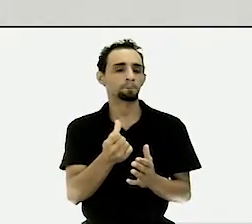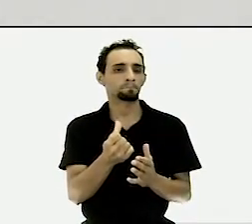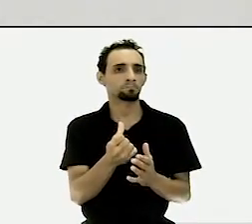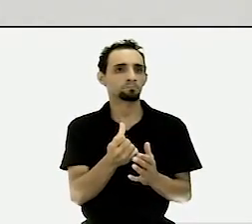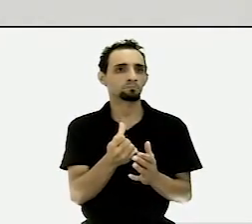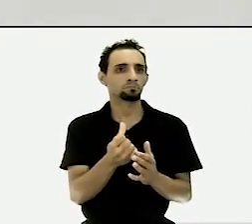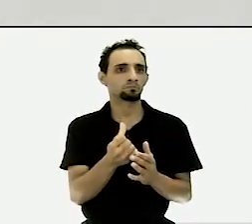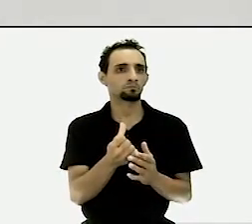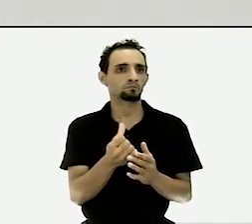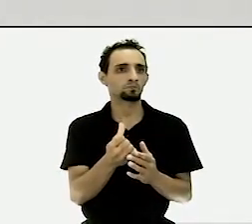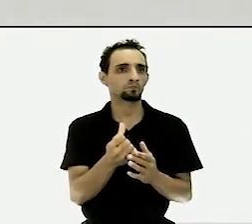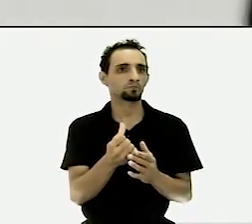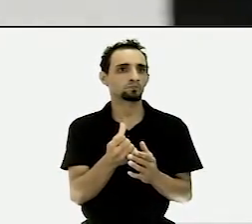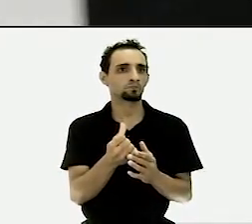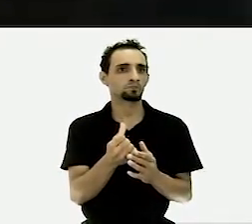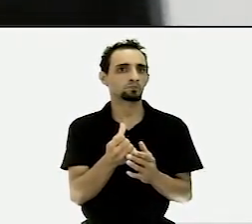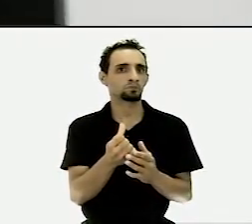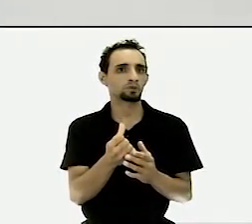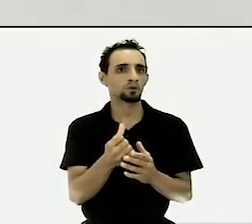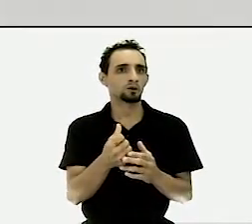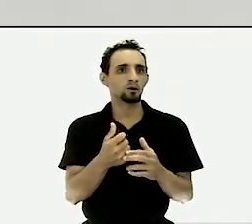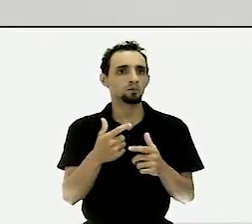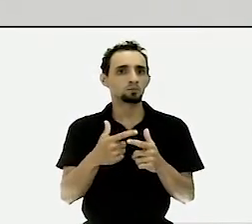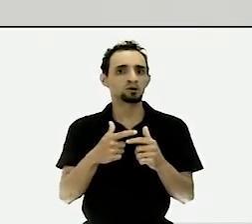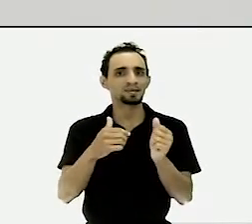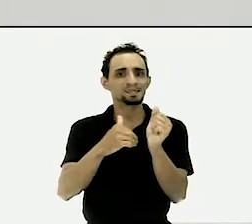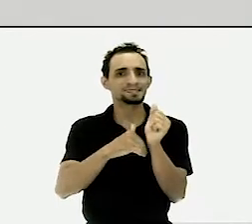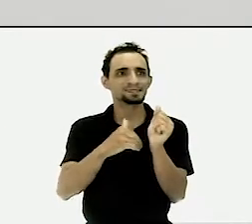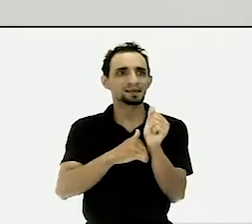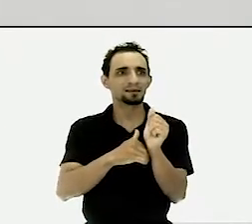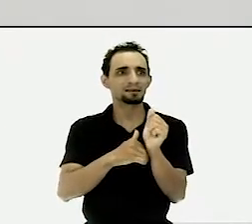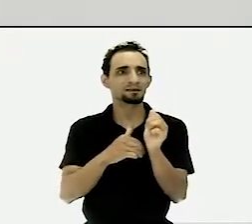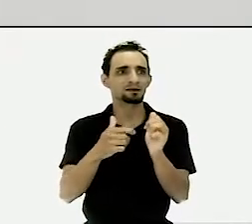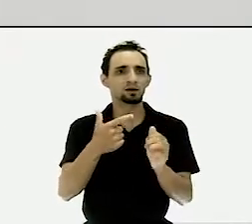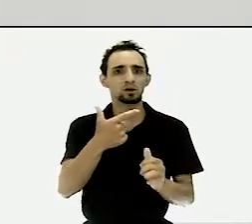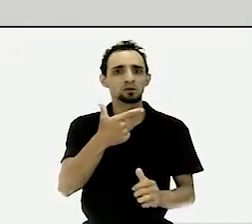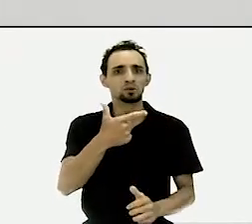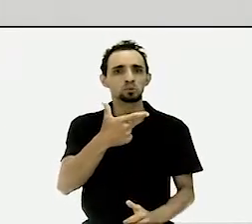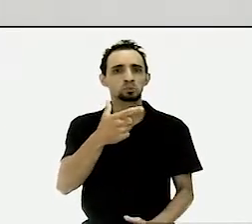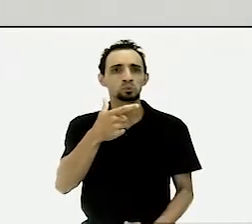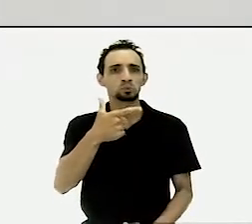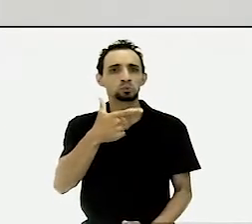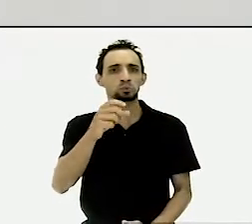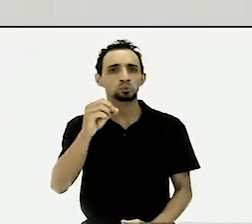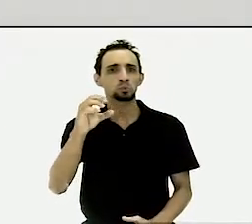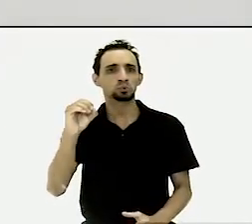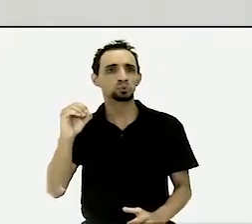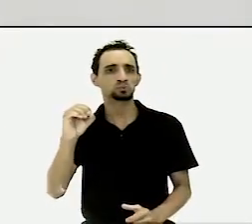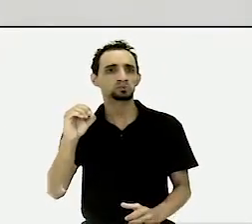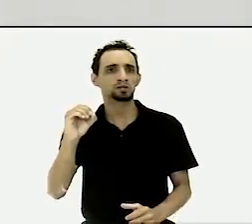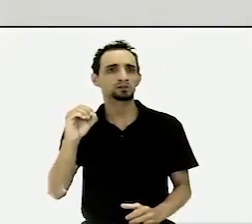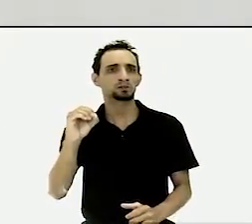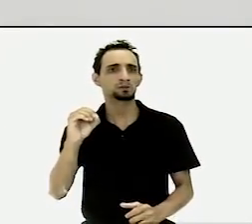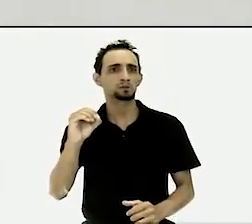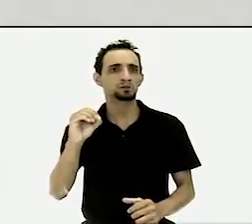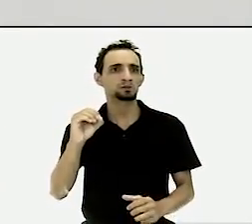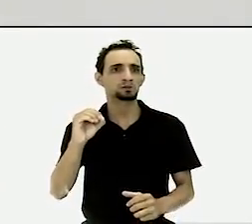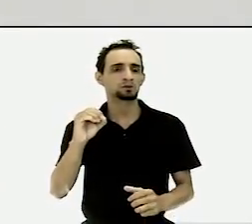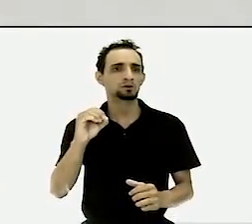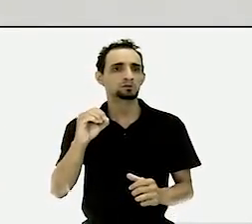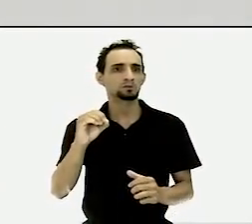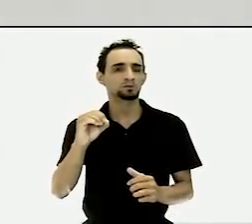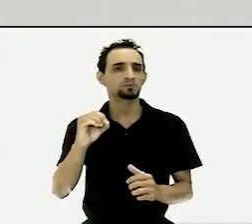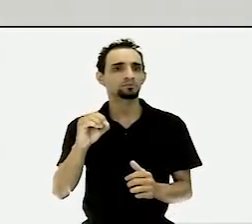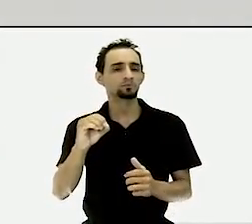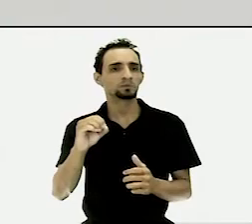anos. Só pode vacinar 16 anos. Chegar um menino de 18 não pode ser vacinado. Então, assim, não existe uma linha, né? Ó, vamos vacinar todos os